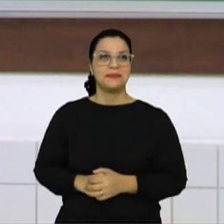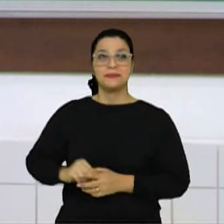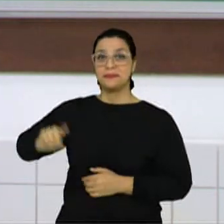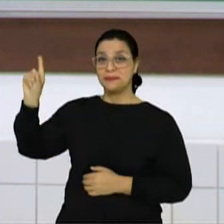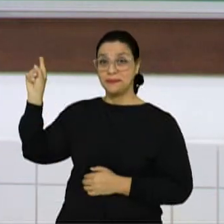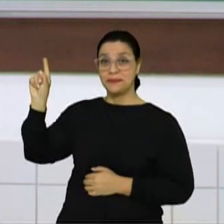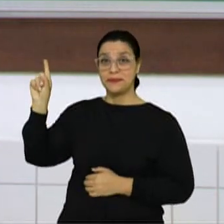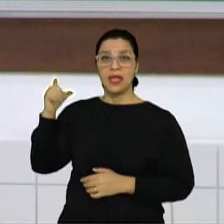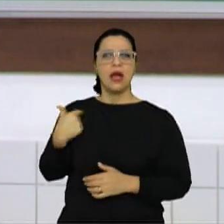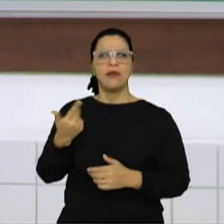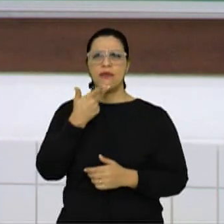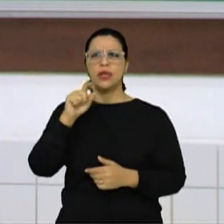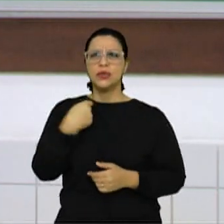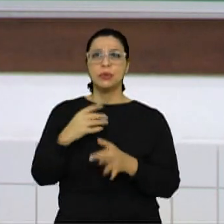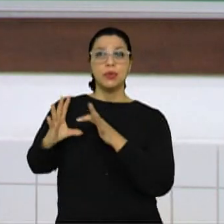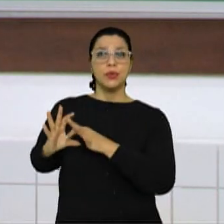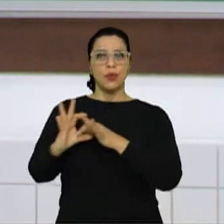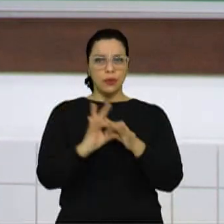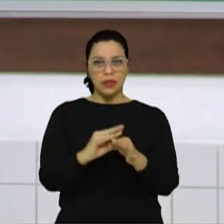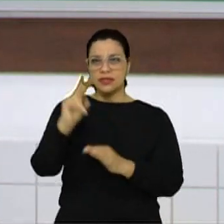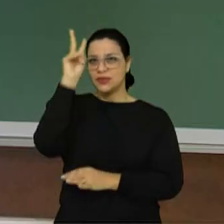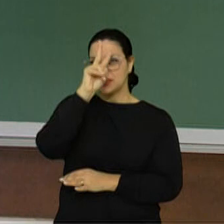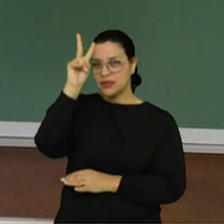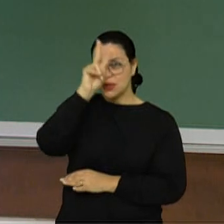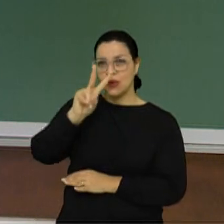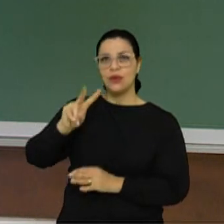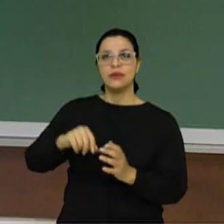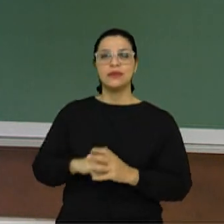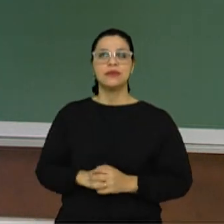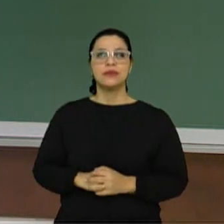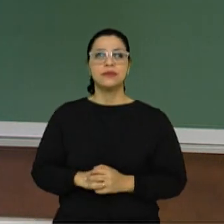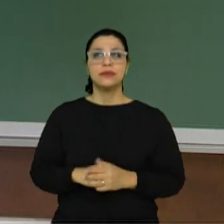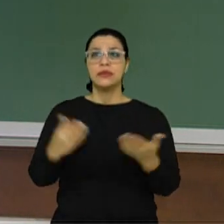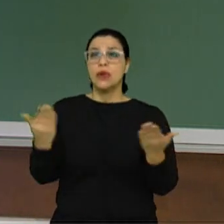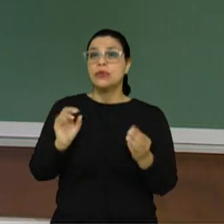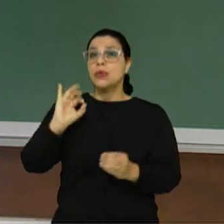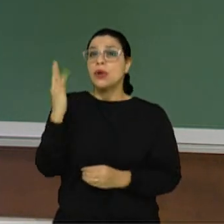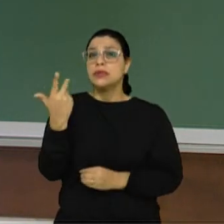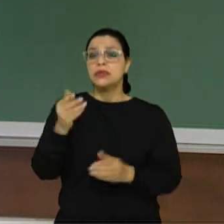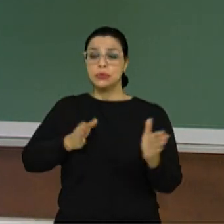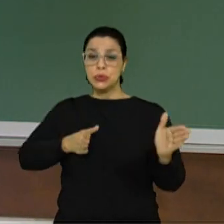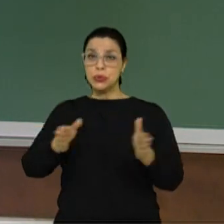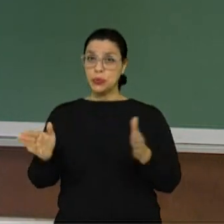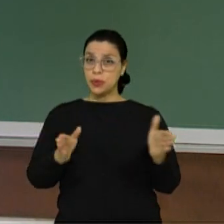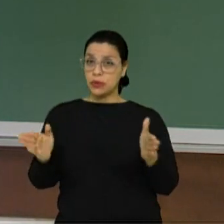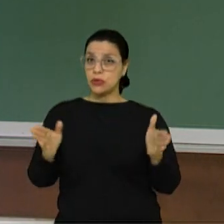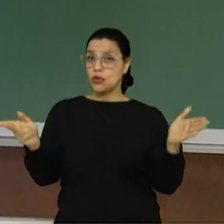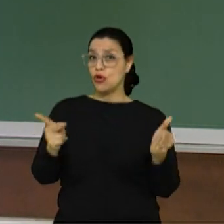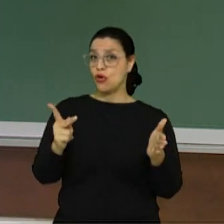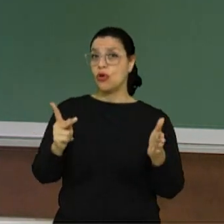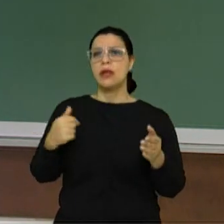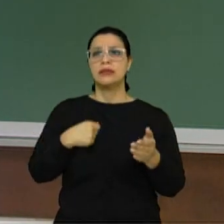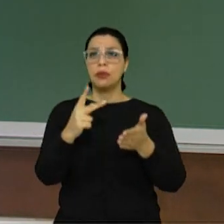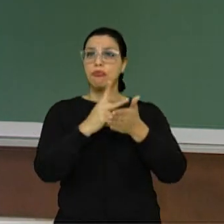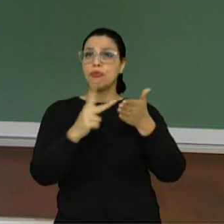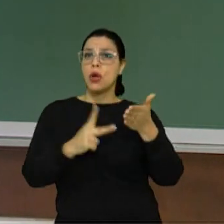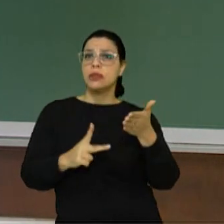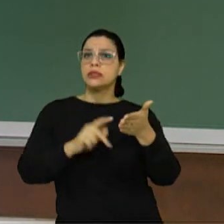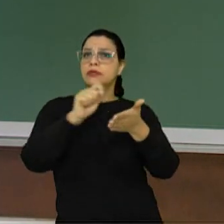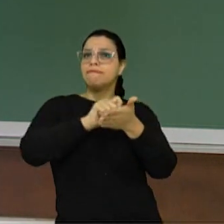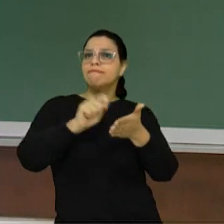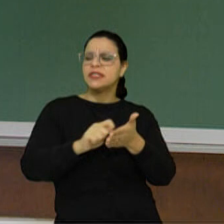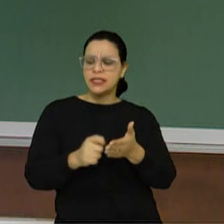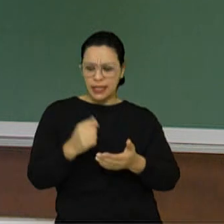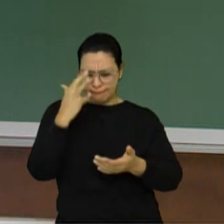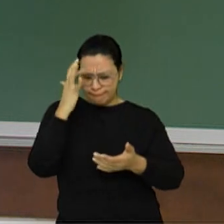Vamos falar um pouquinho aqui sobre o contexto histórico que estava acontecendo no momento em que essa poesia